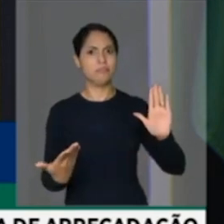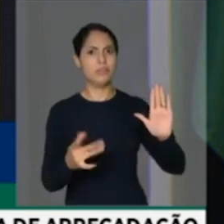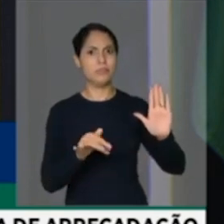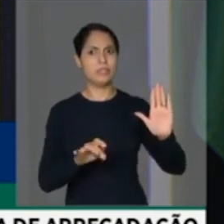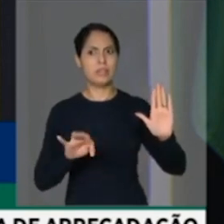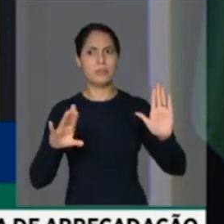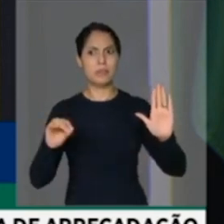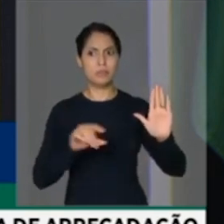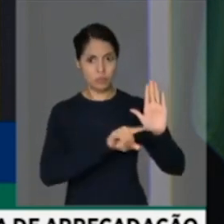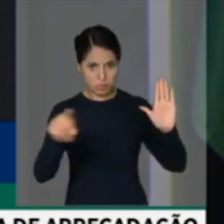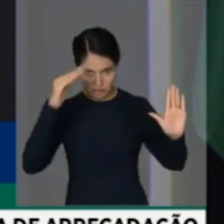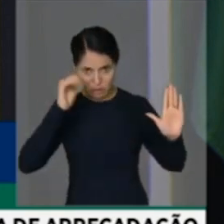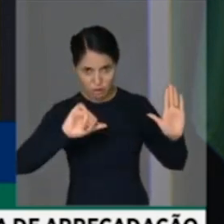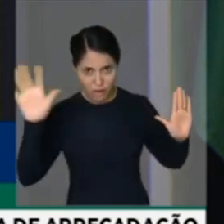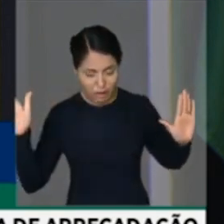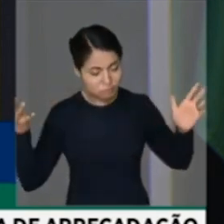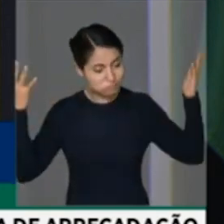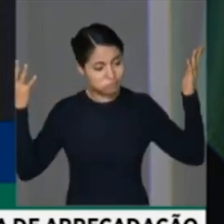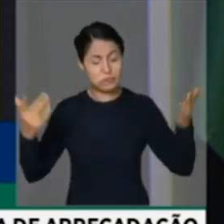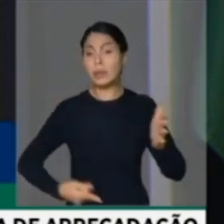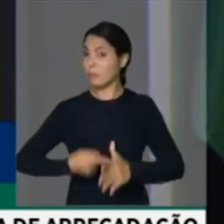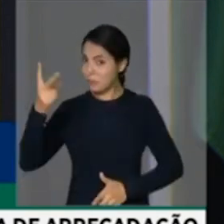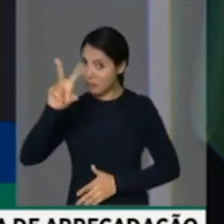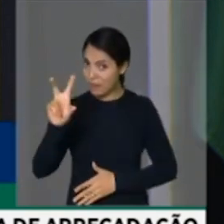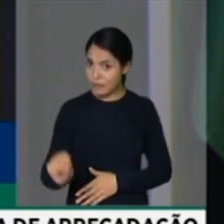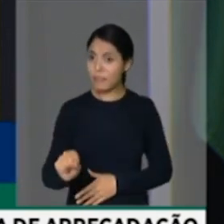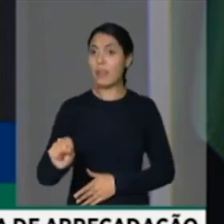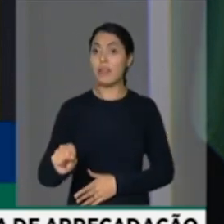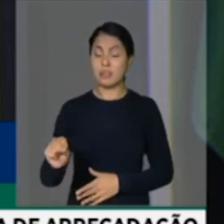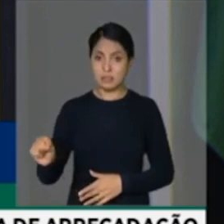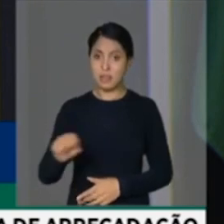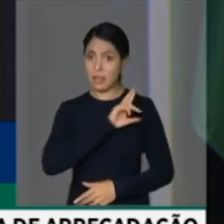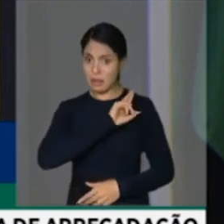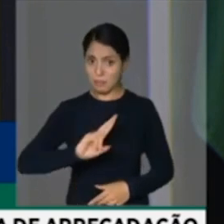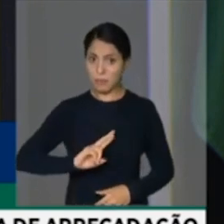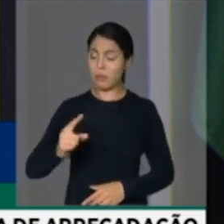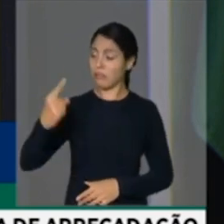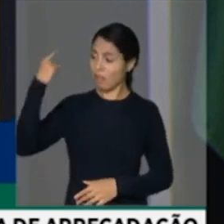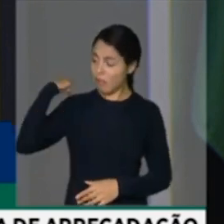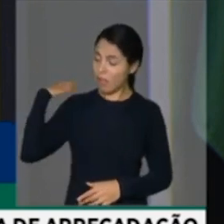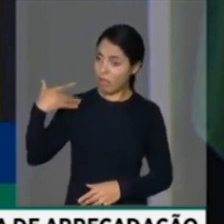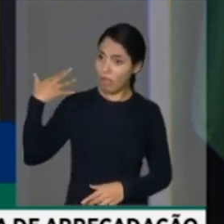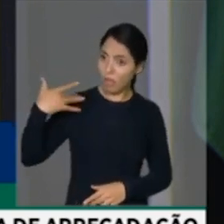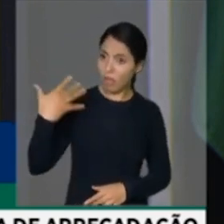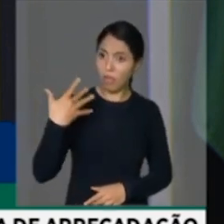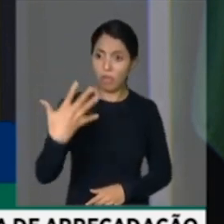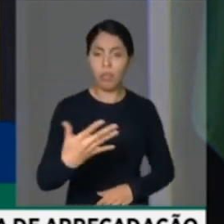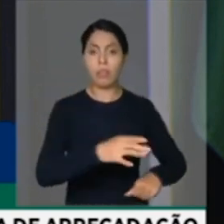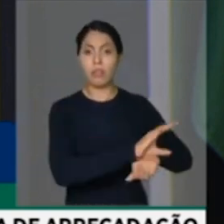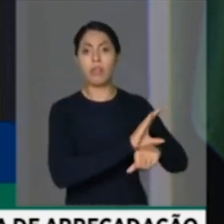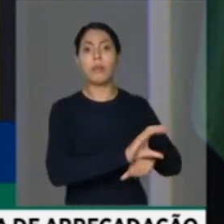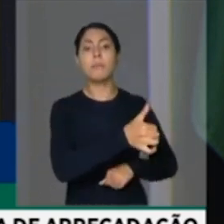isso mesmo que os senhores entenderam. Pela primeira vez na história da nova república, desde a redemocratização até a Constituição